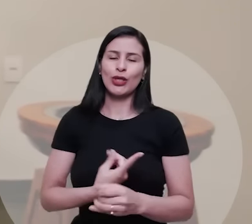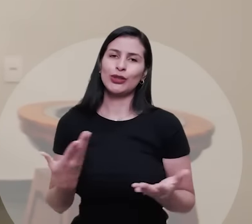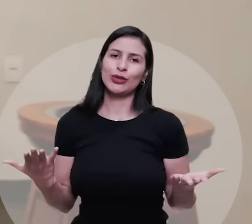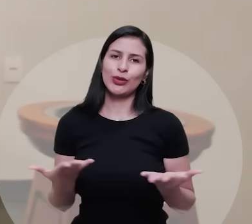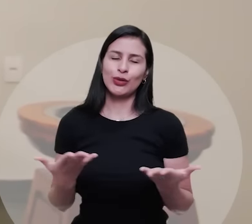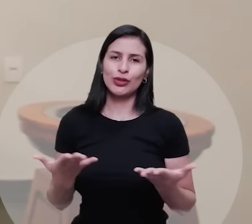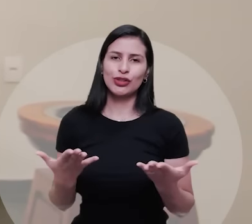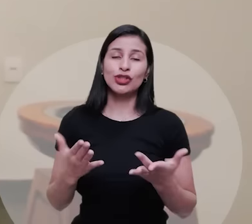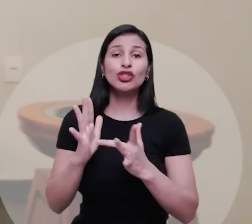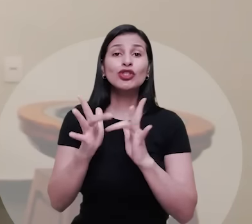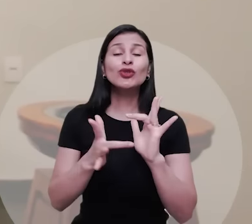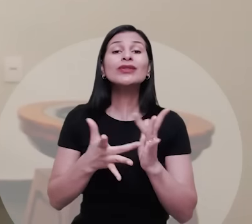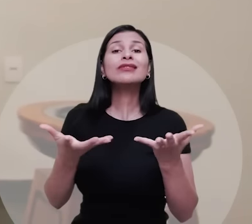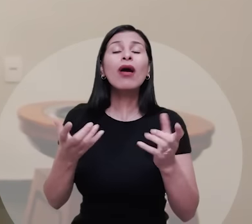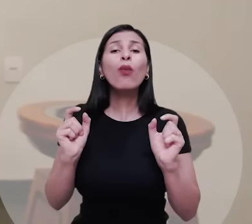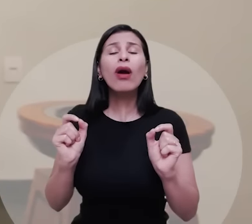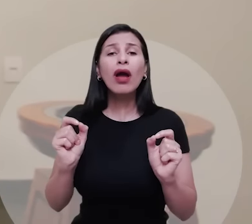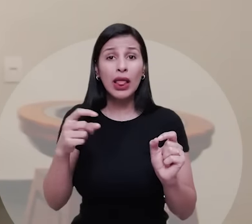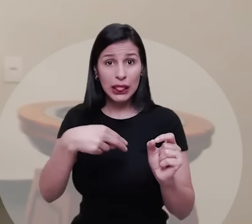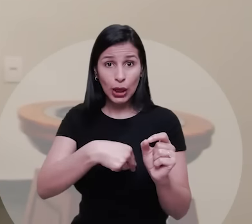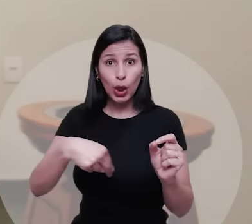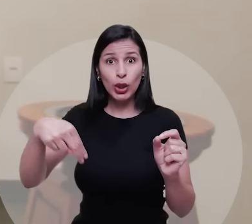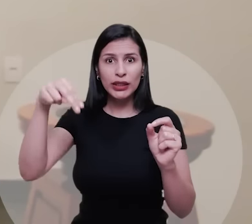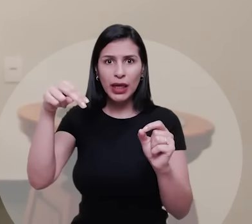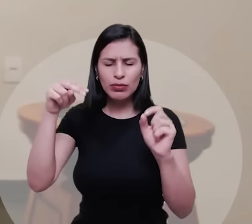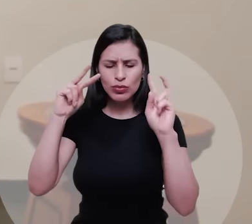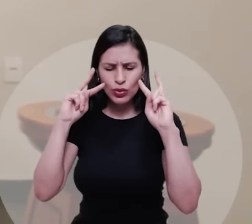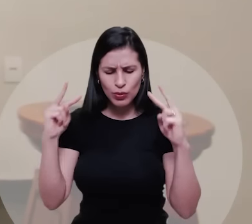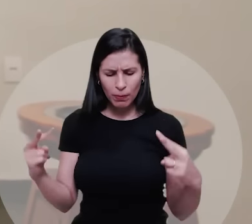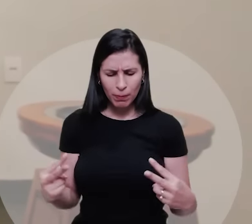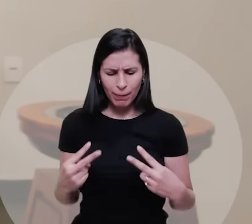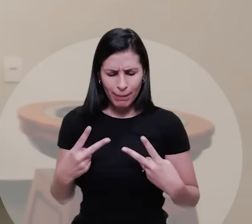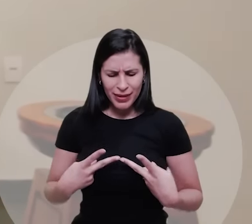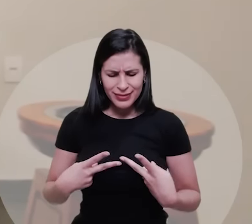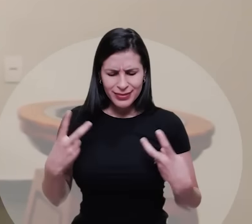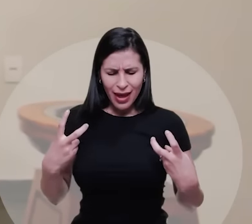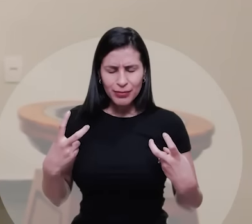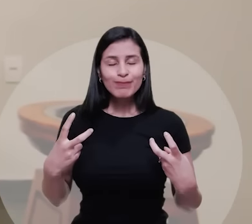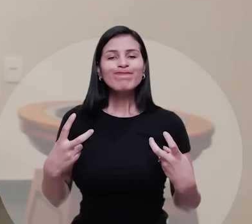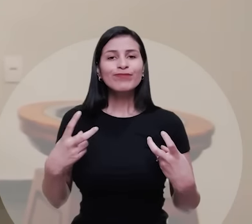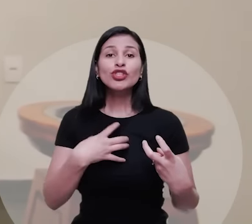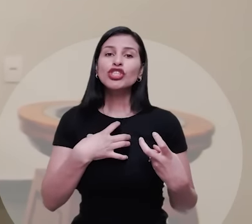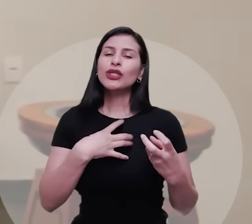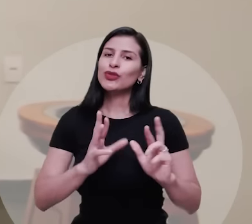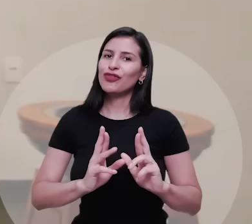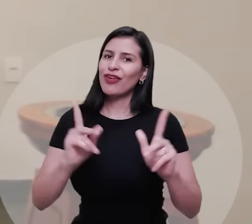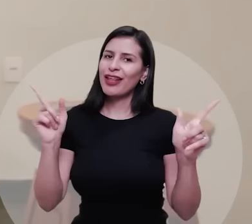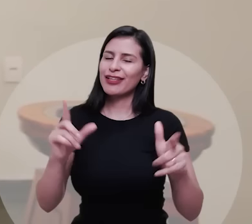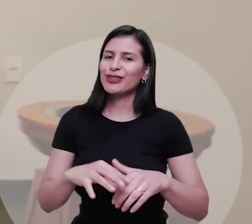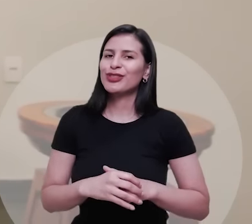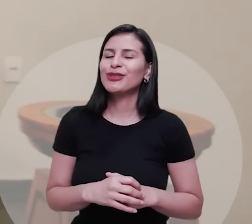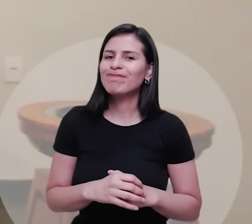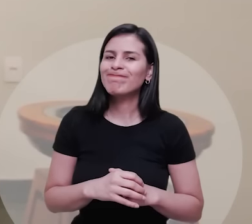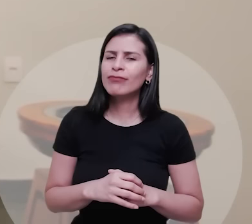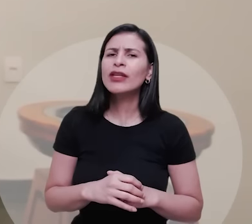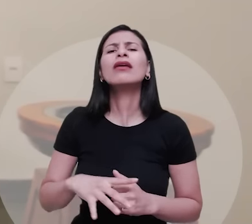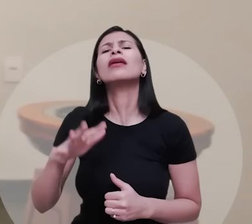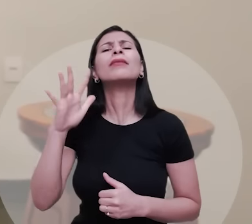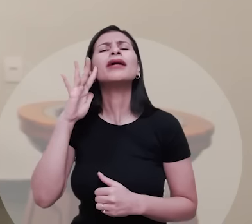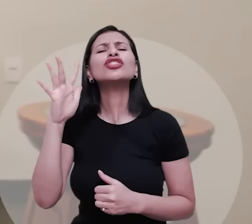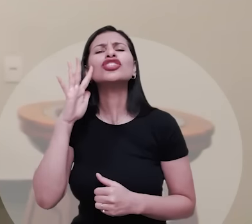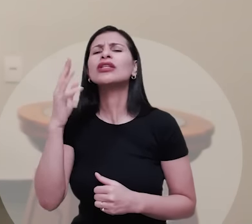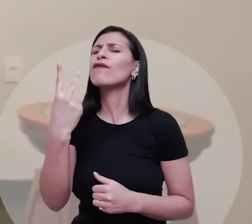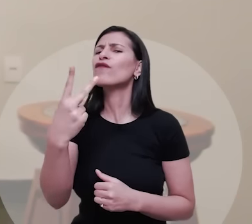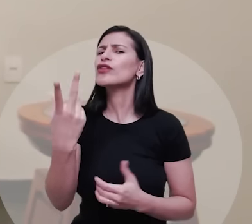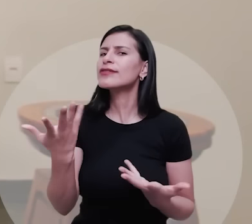uma outra perspectiva que ele ainda não tinha percebido. Quantas vezes você leu um